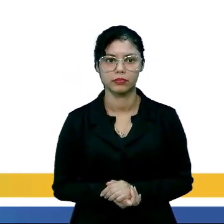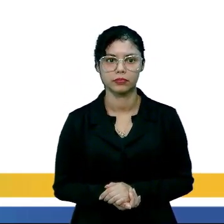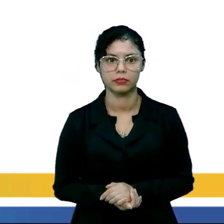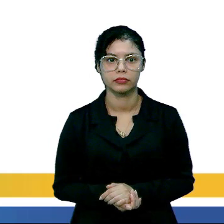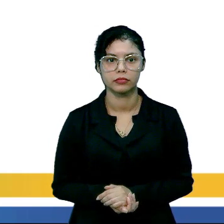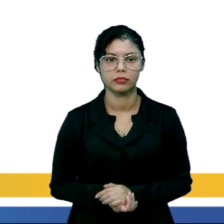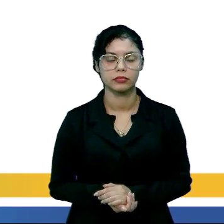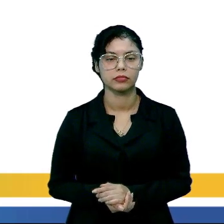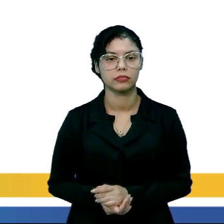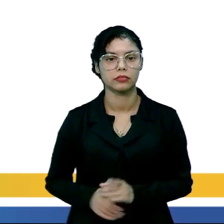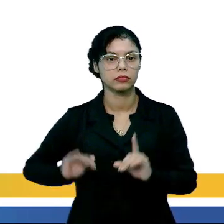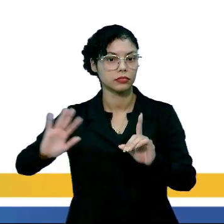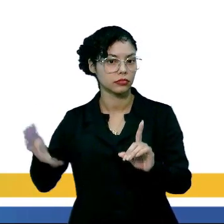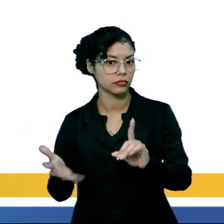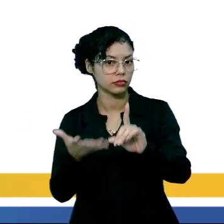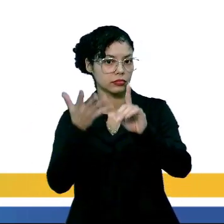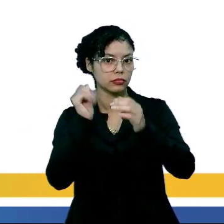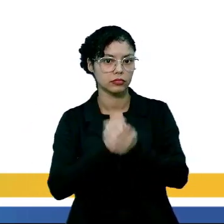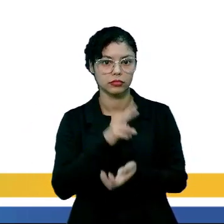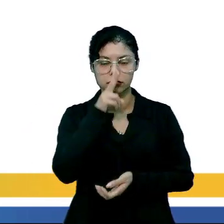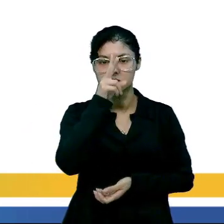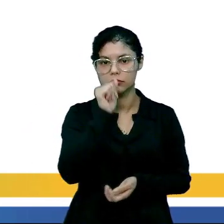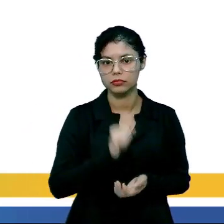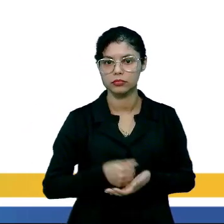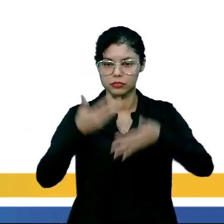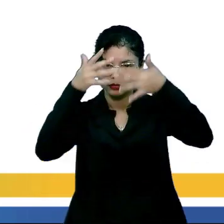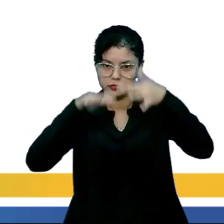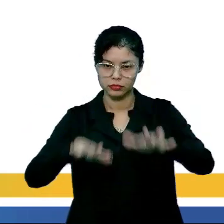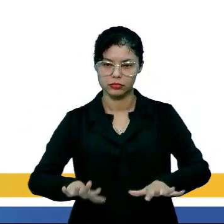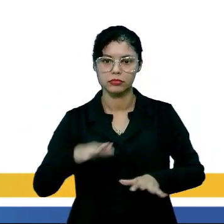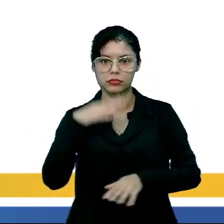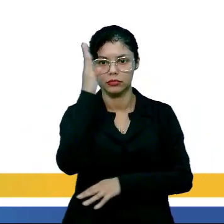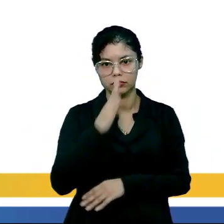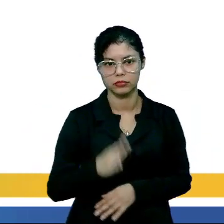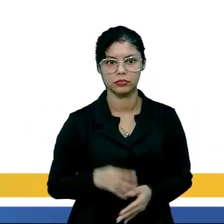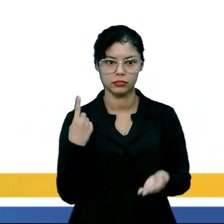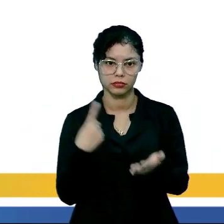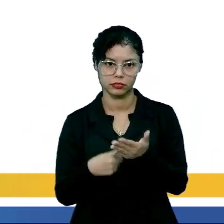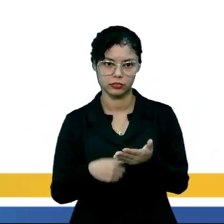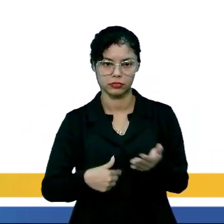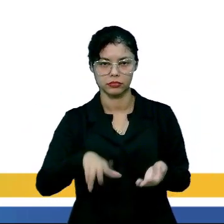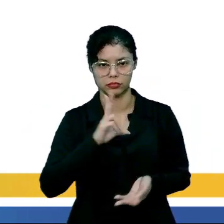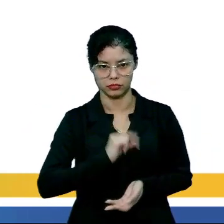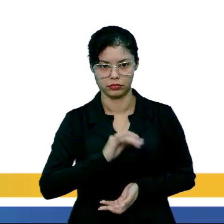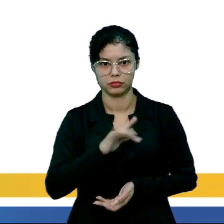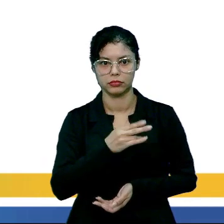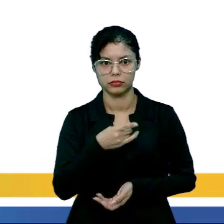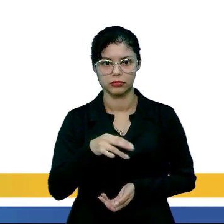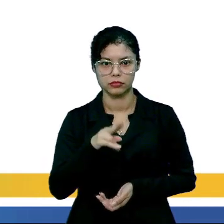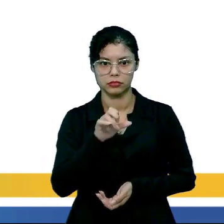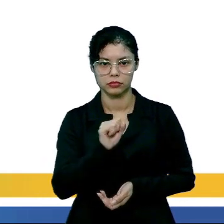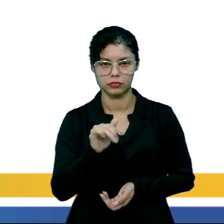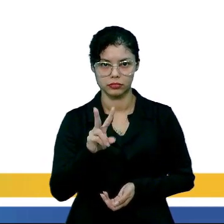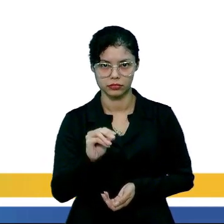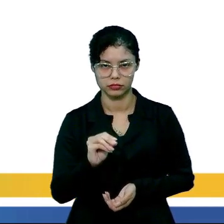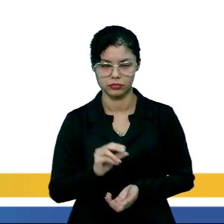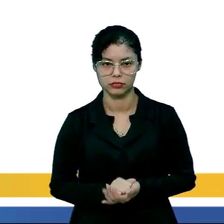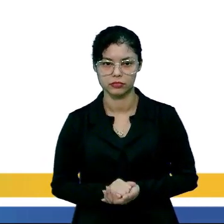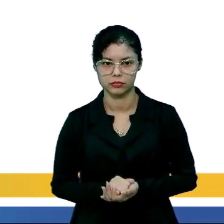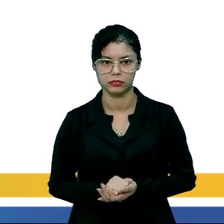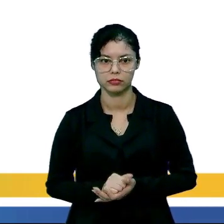transparece. Letra B. Exalta a força do cenário natural brasileiro e considera o do